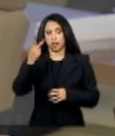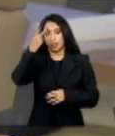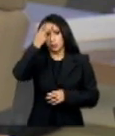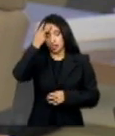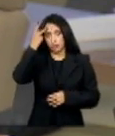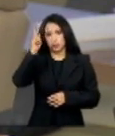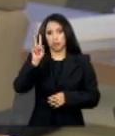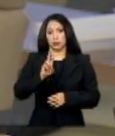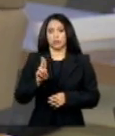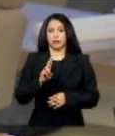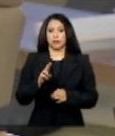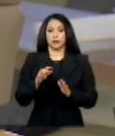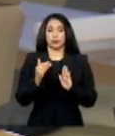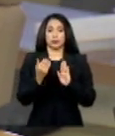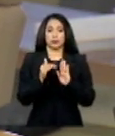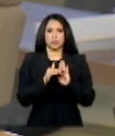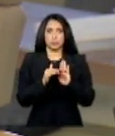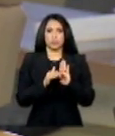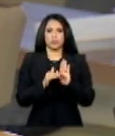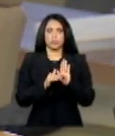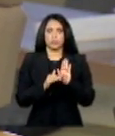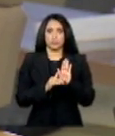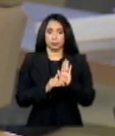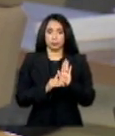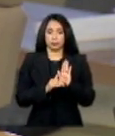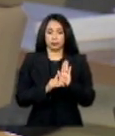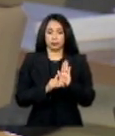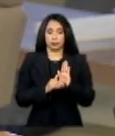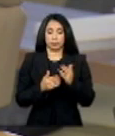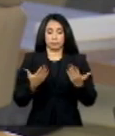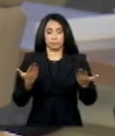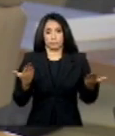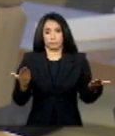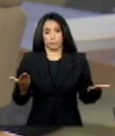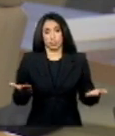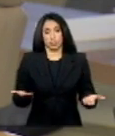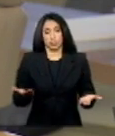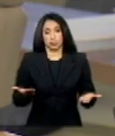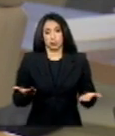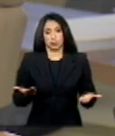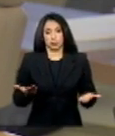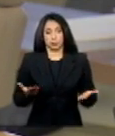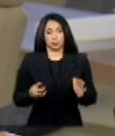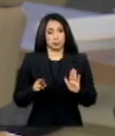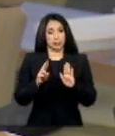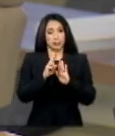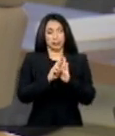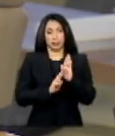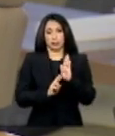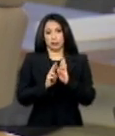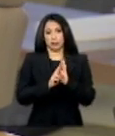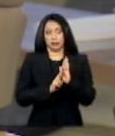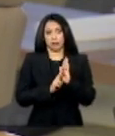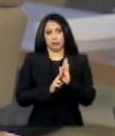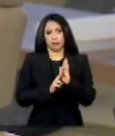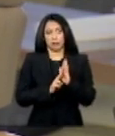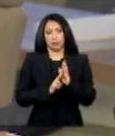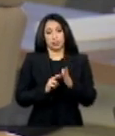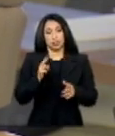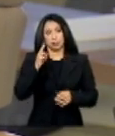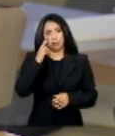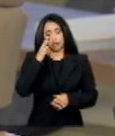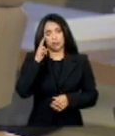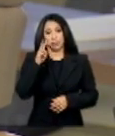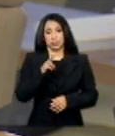os seguintes portanto é nada obstante a norma da agência percebe se que